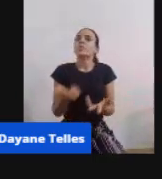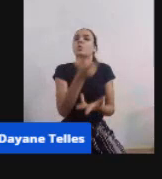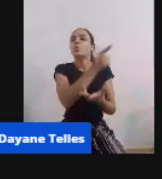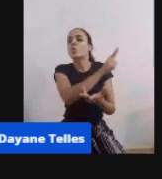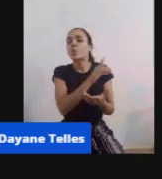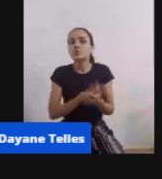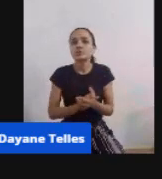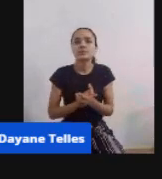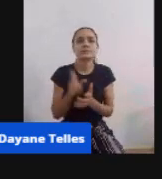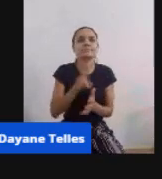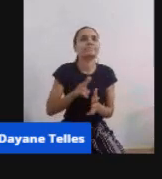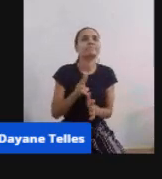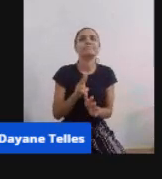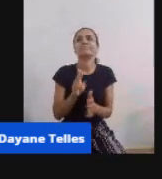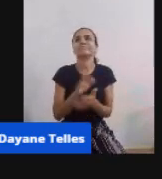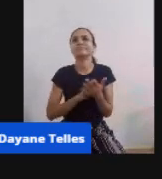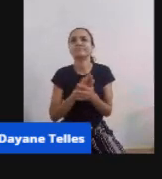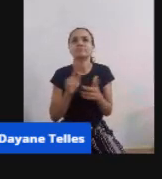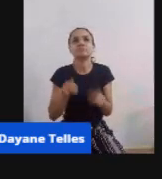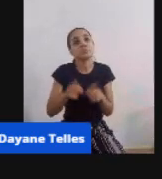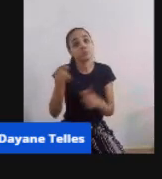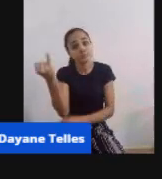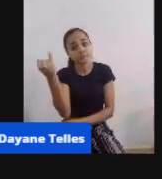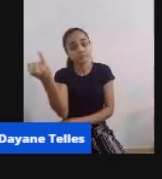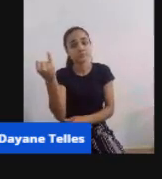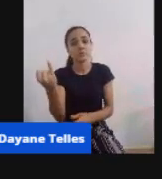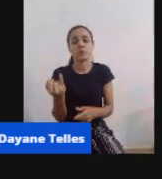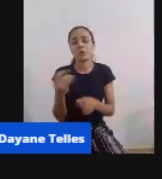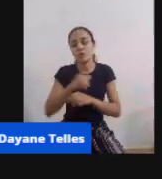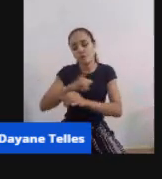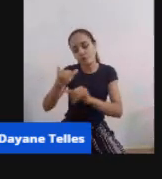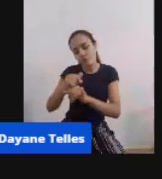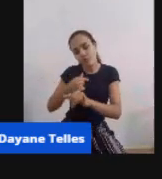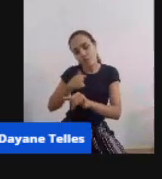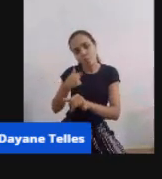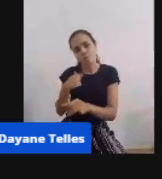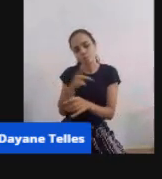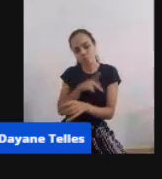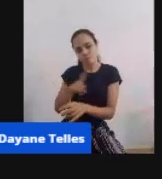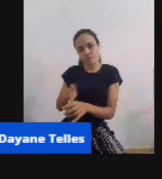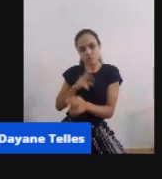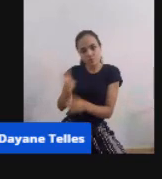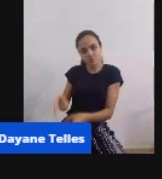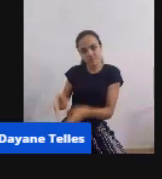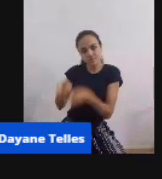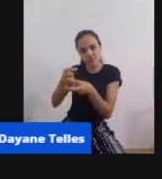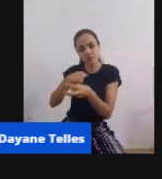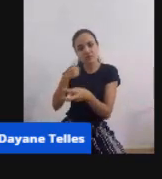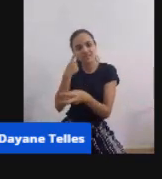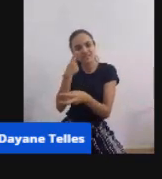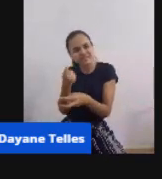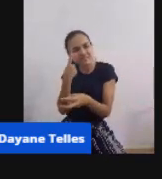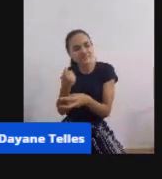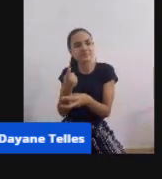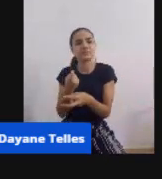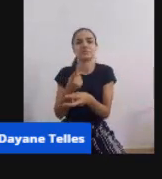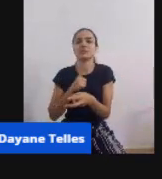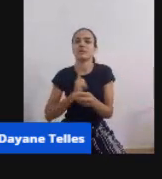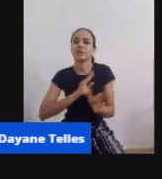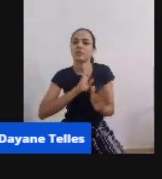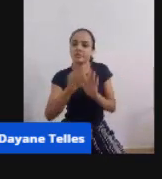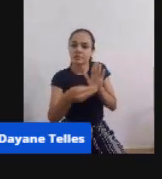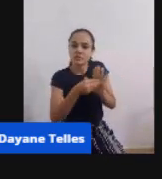as observações que eu, professor, identifico e que eu acho interessante constar nesse planejamento, quer dizer, algo para além